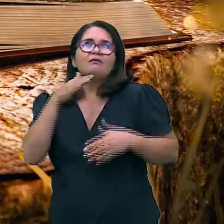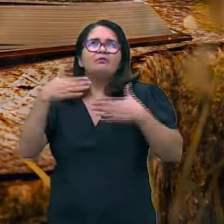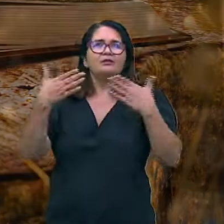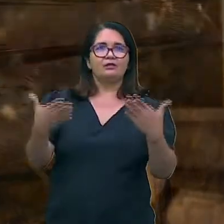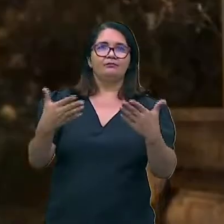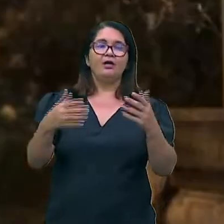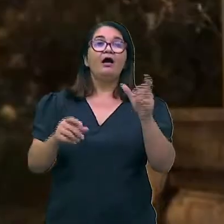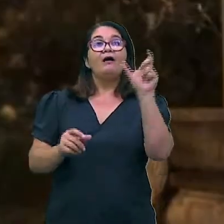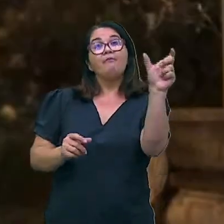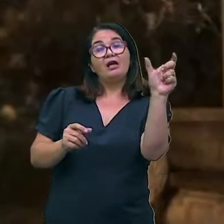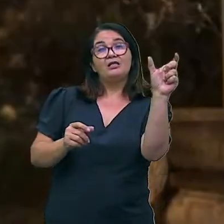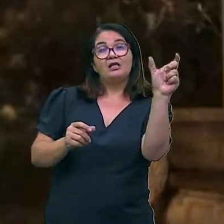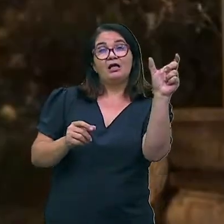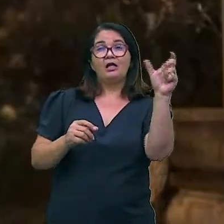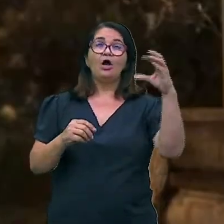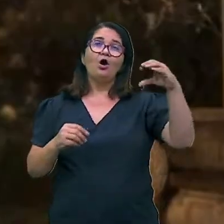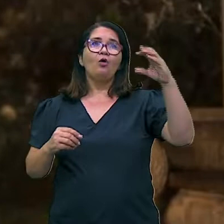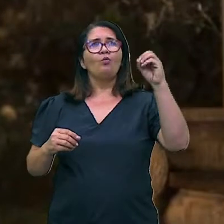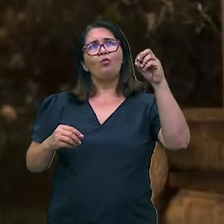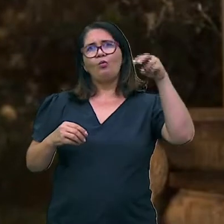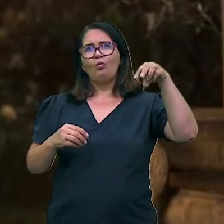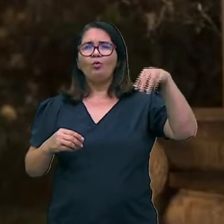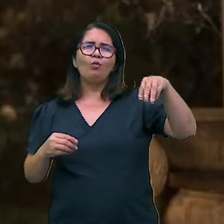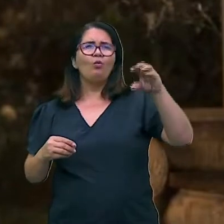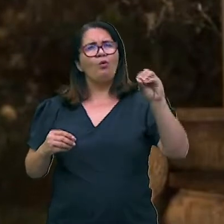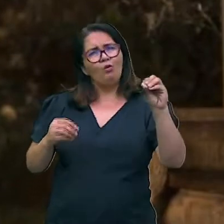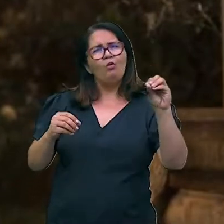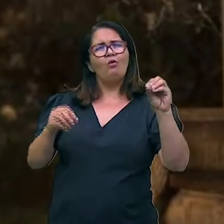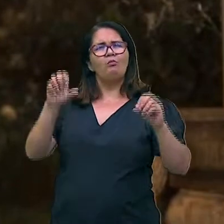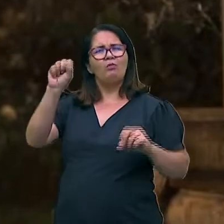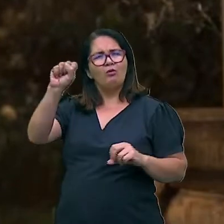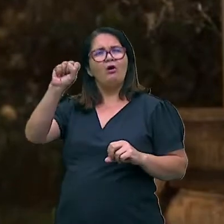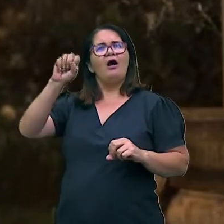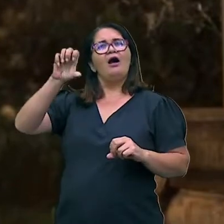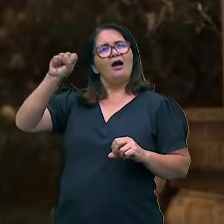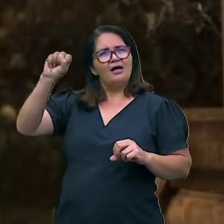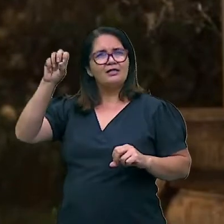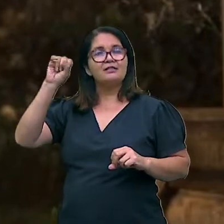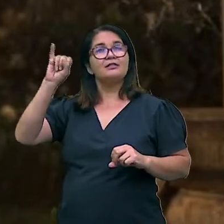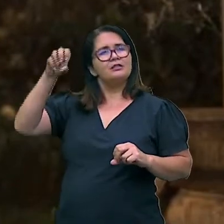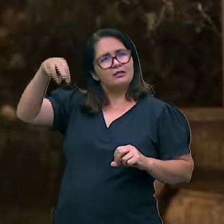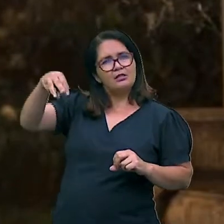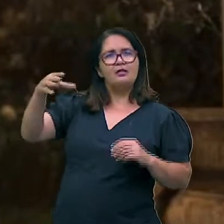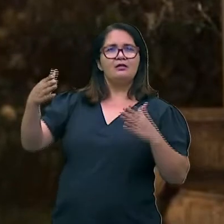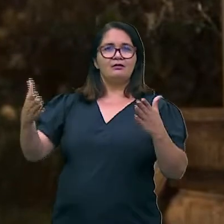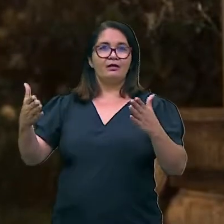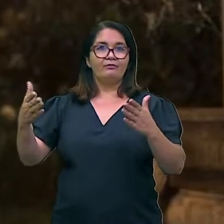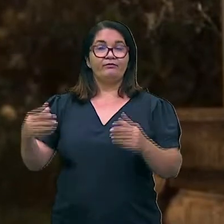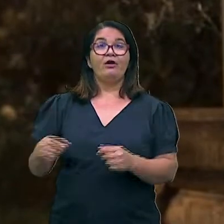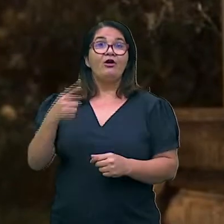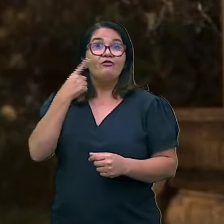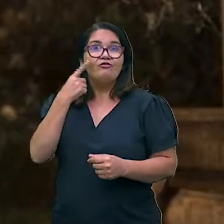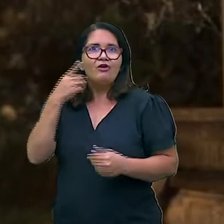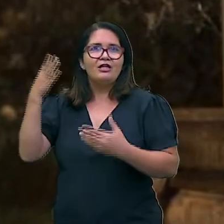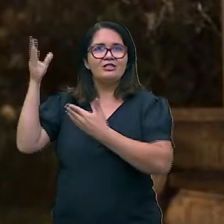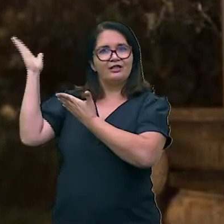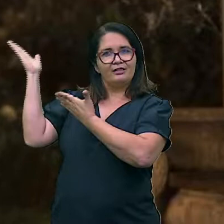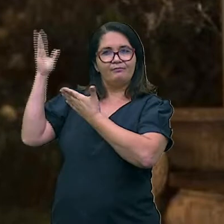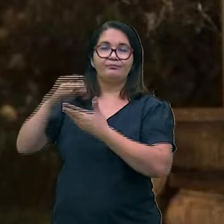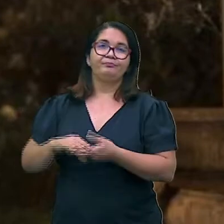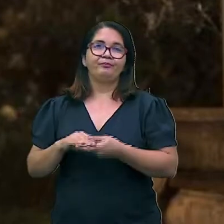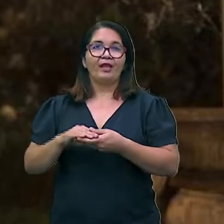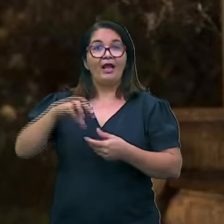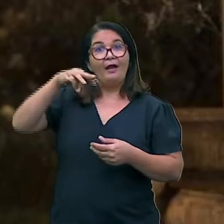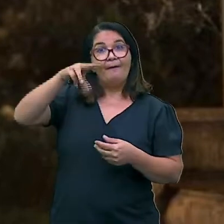as palavras como, assim, tal qual. Vamos observar esse exemplo aqui, olha. Mariana é